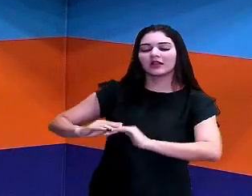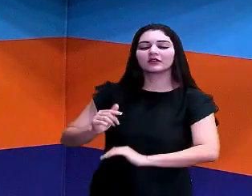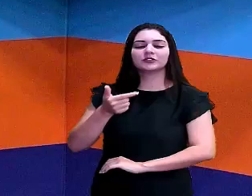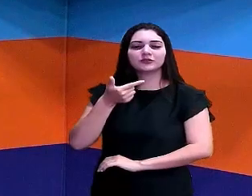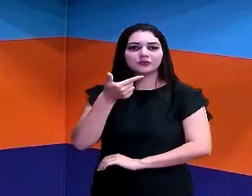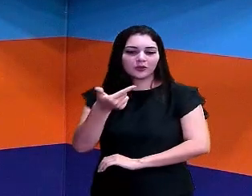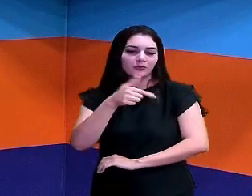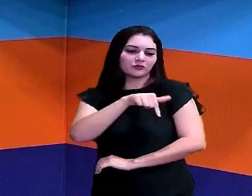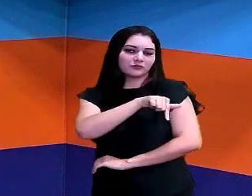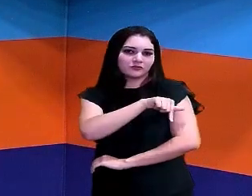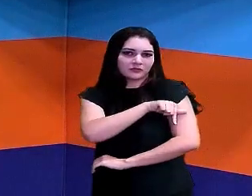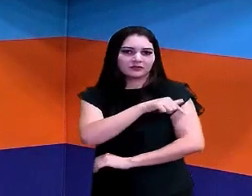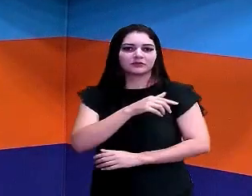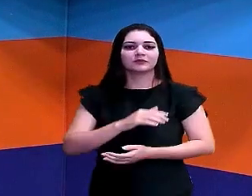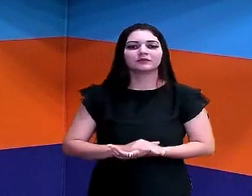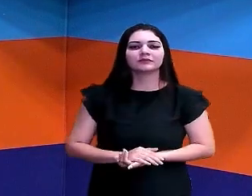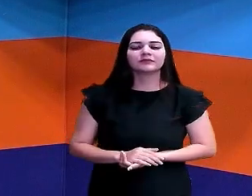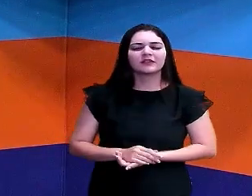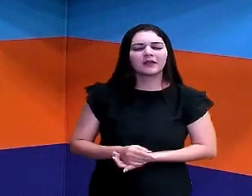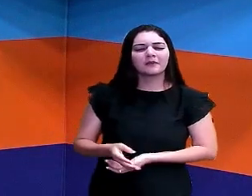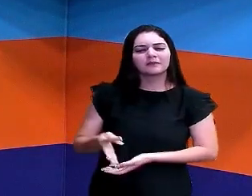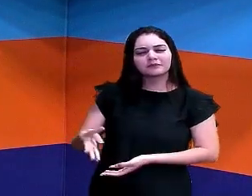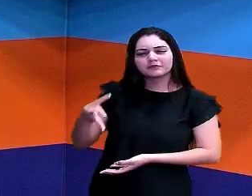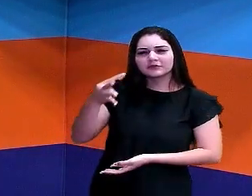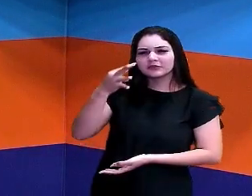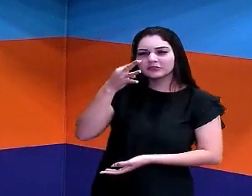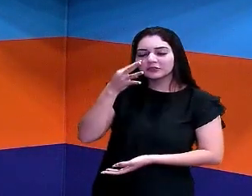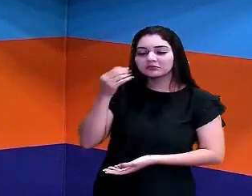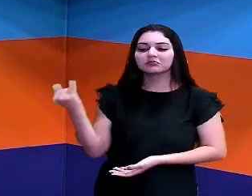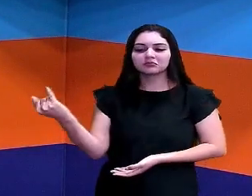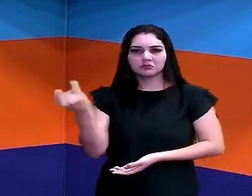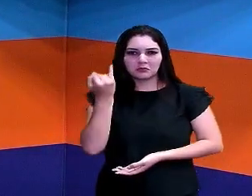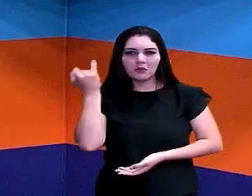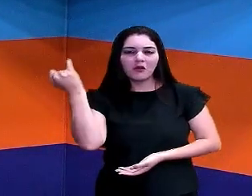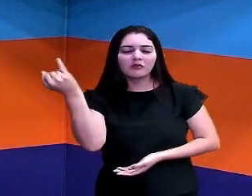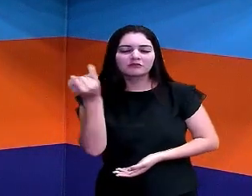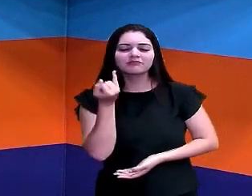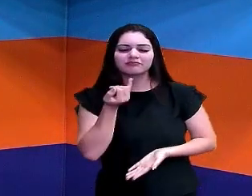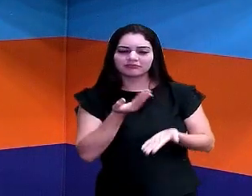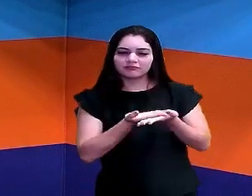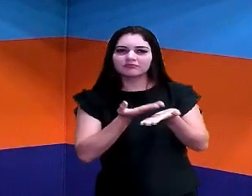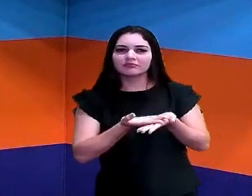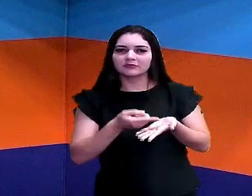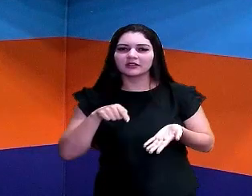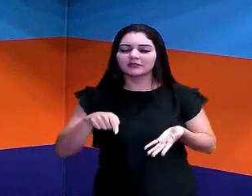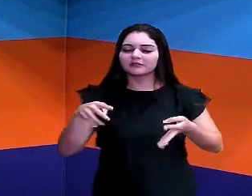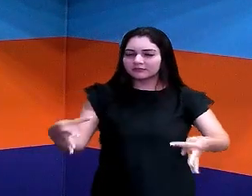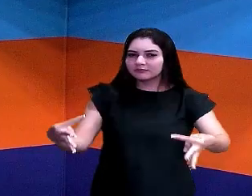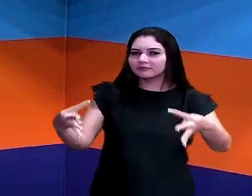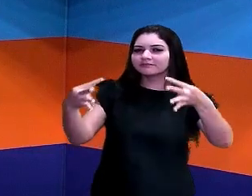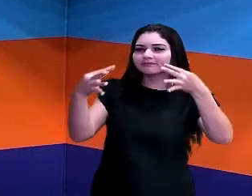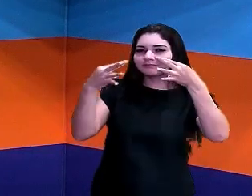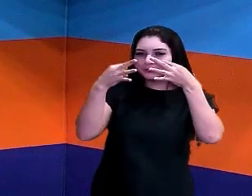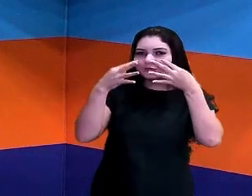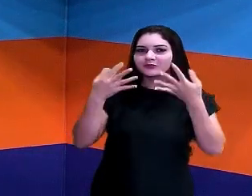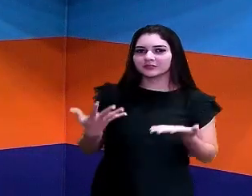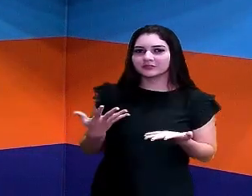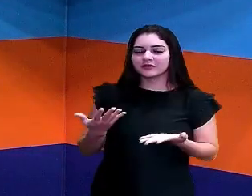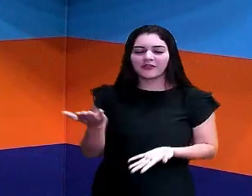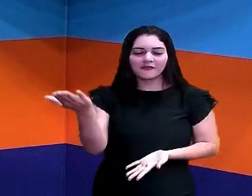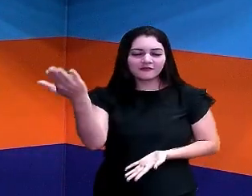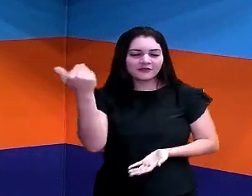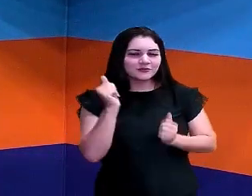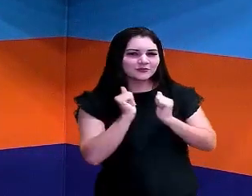ano. Tá? Então se liga que é bem importante o que a gente vai tratar aqui. Quero que você preste muita atenção e